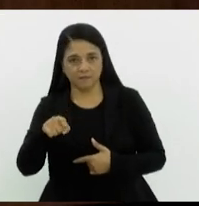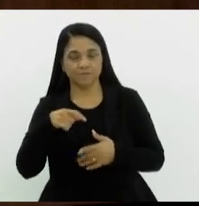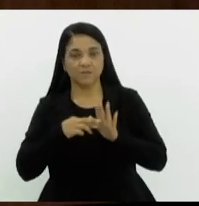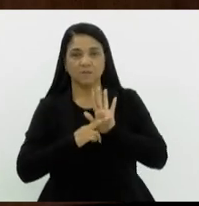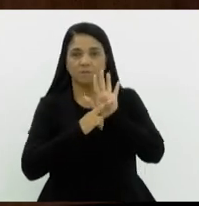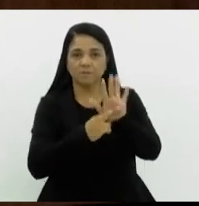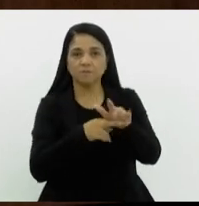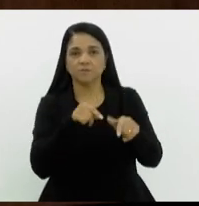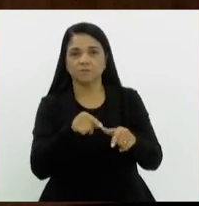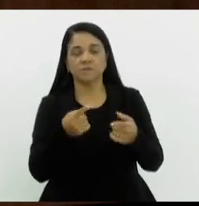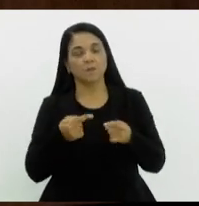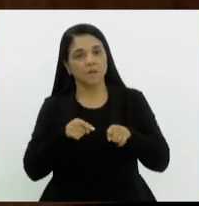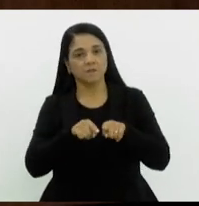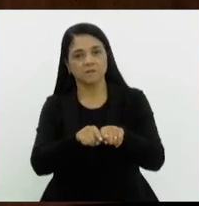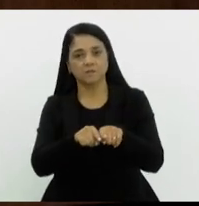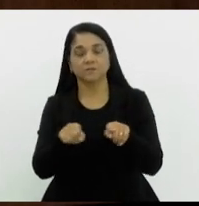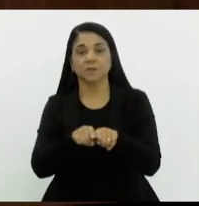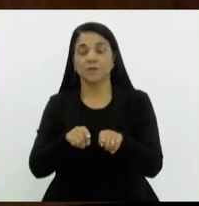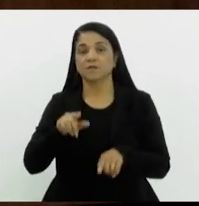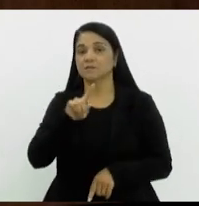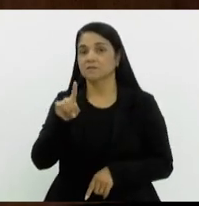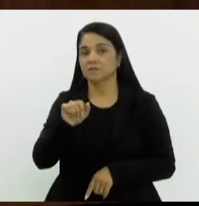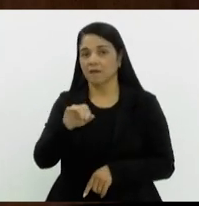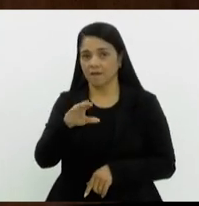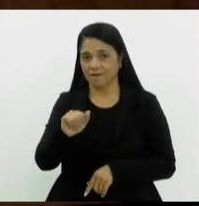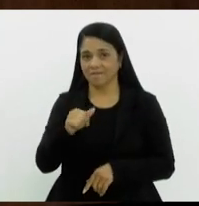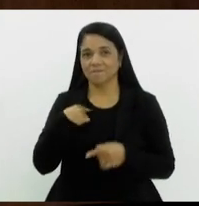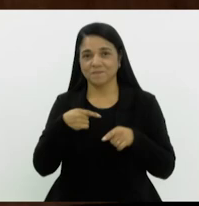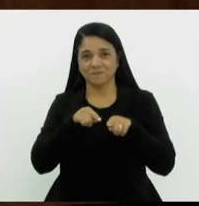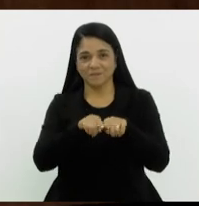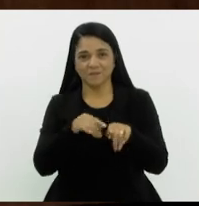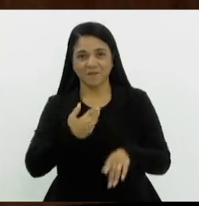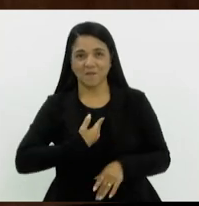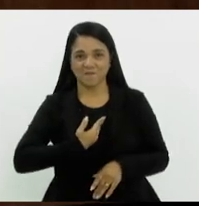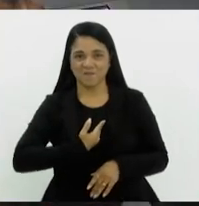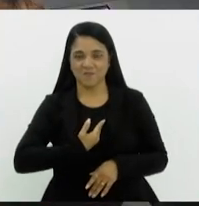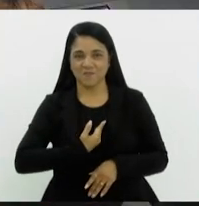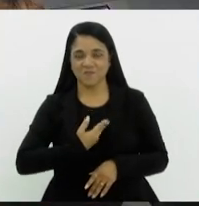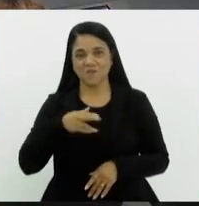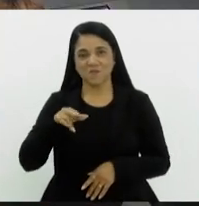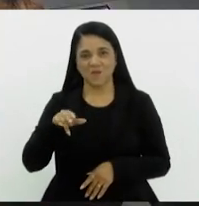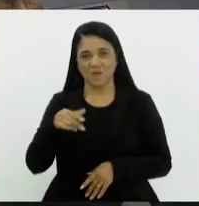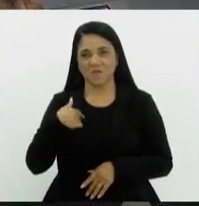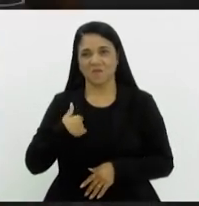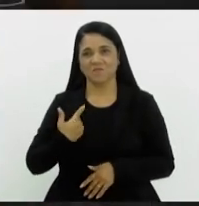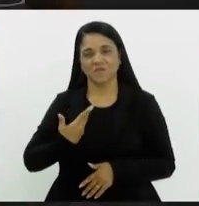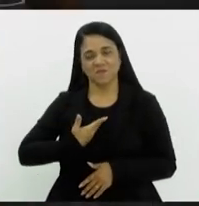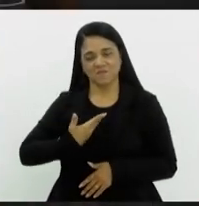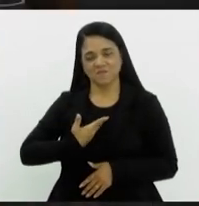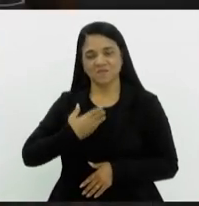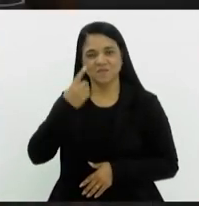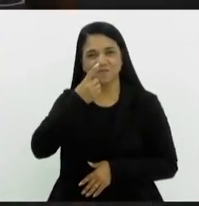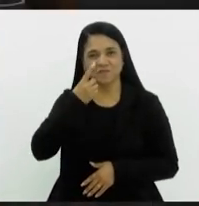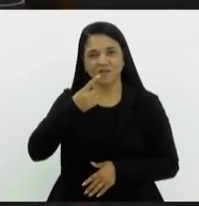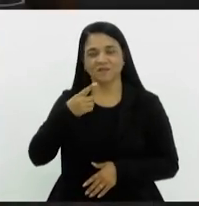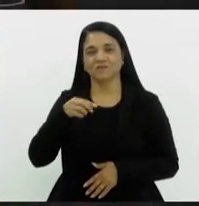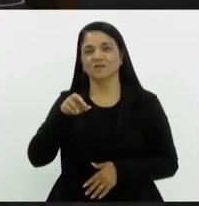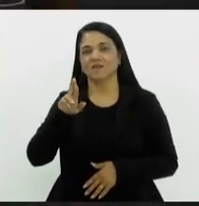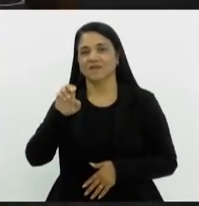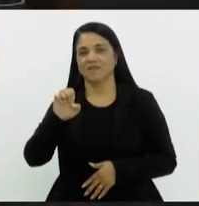os nossos parceiros aqui, e o Zaca, nosso parceiro e amigo e irmão. Nosso querido deputado Renato